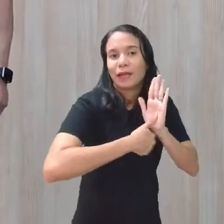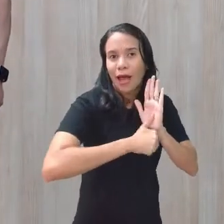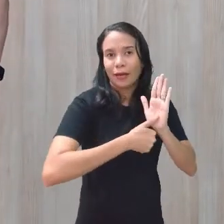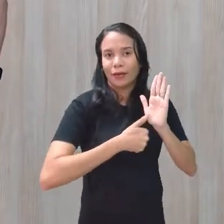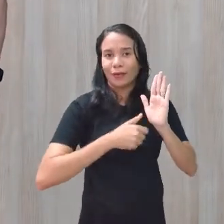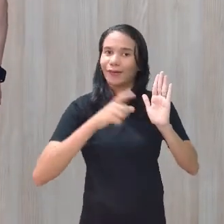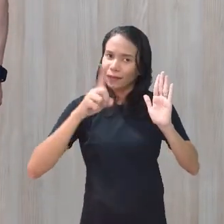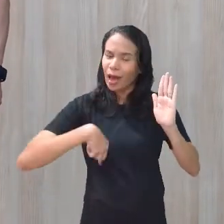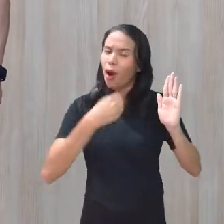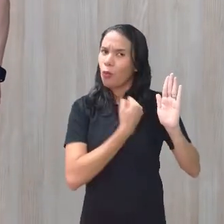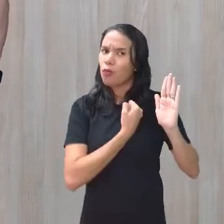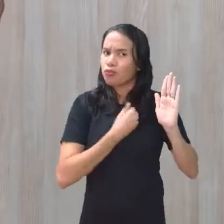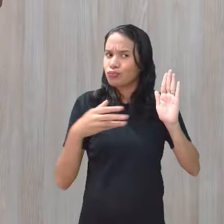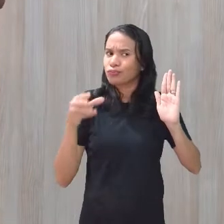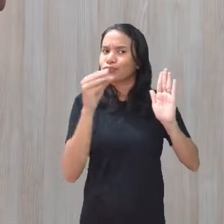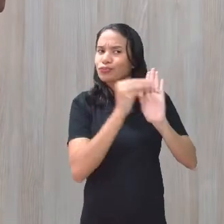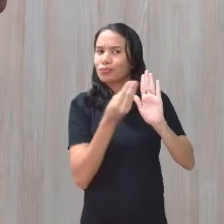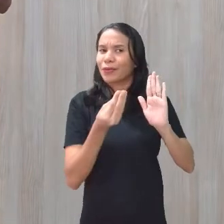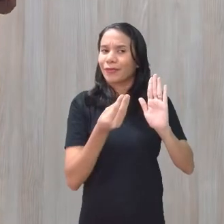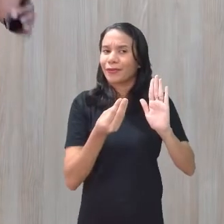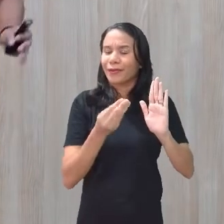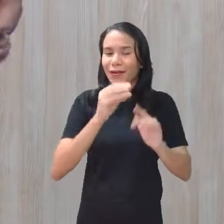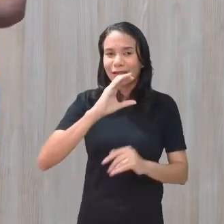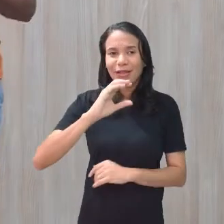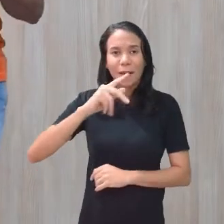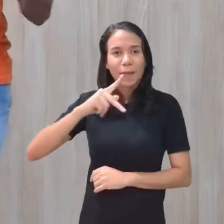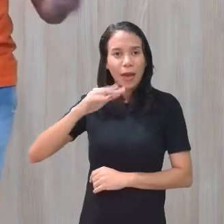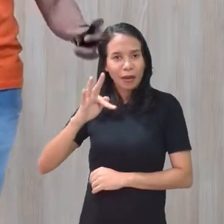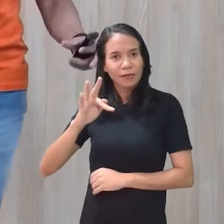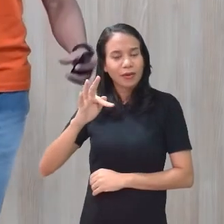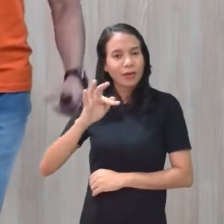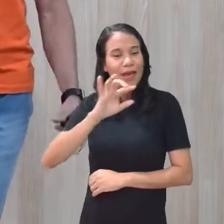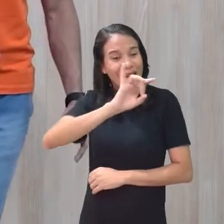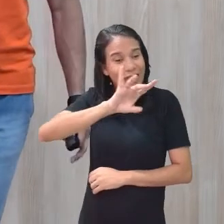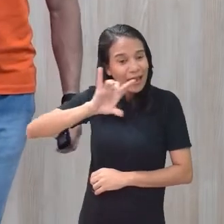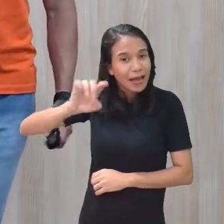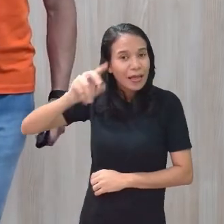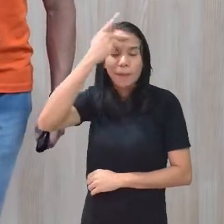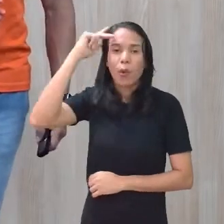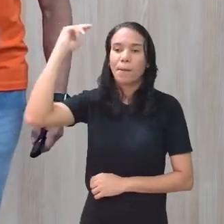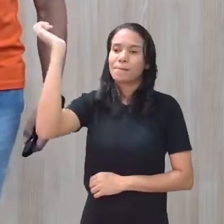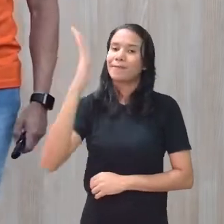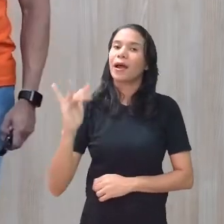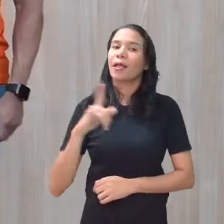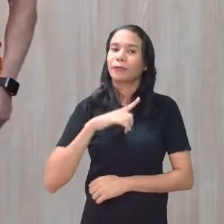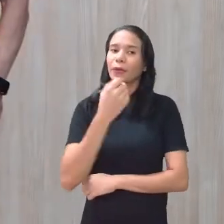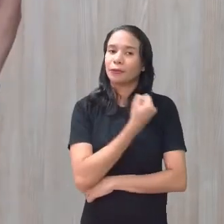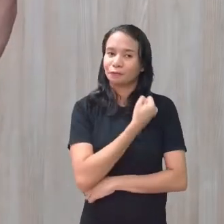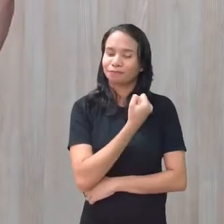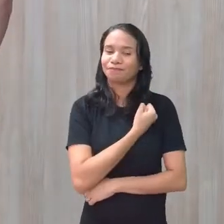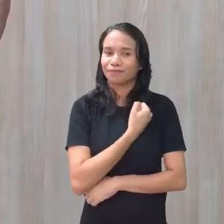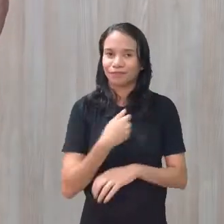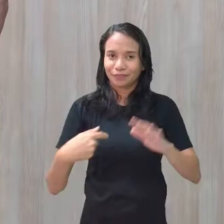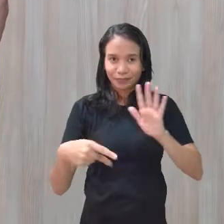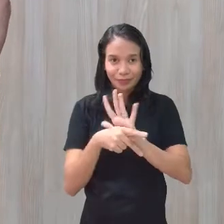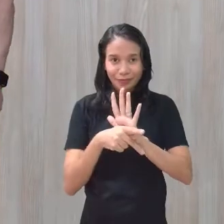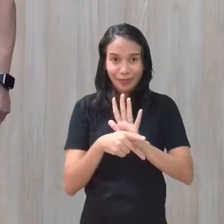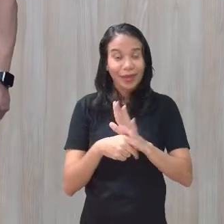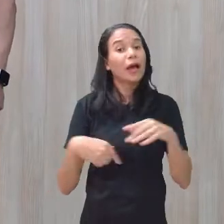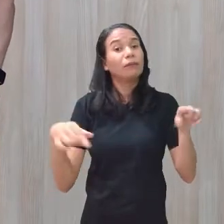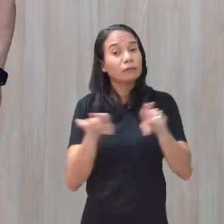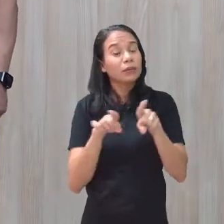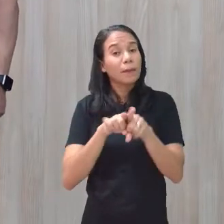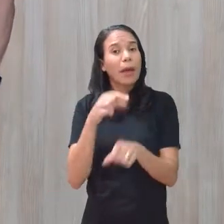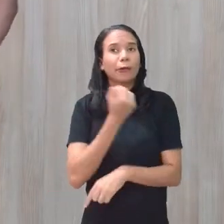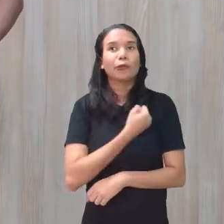do CPF também, certo? Cada brasileiro tem um número lá do CPF, certo? A gente tem também os números